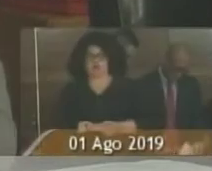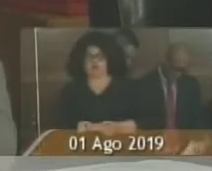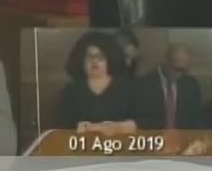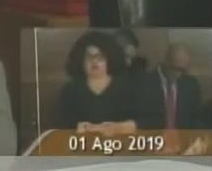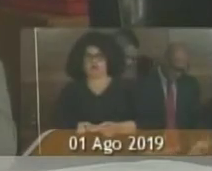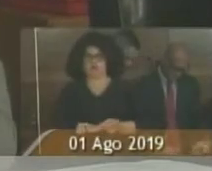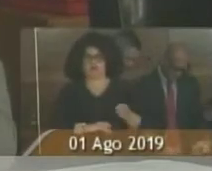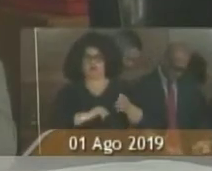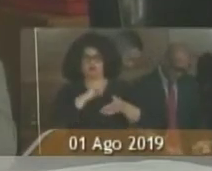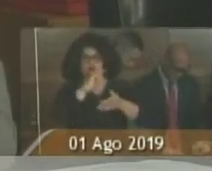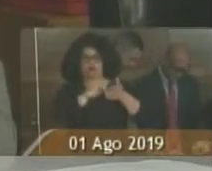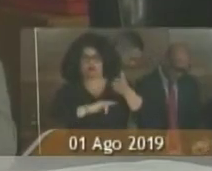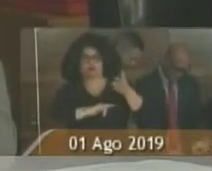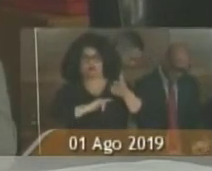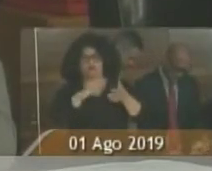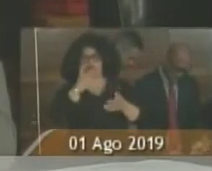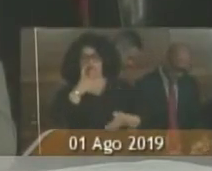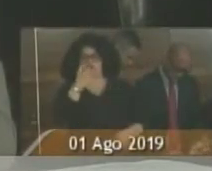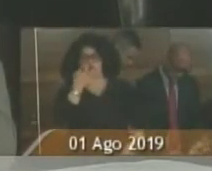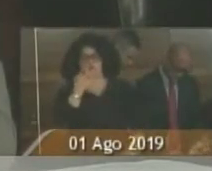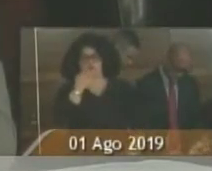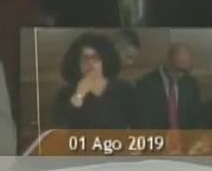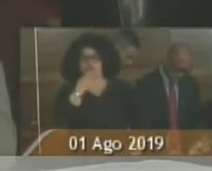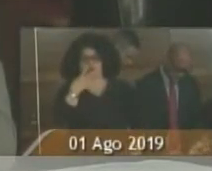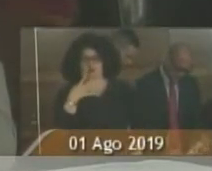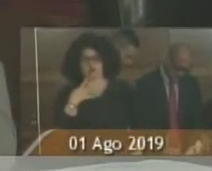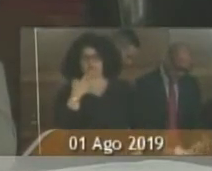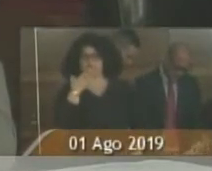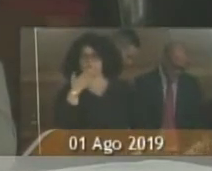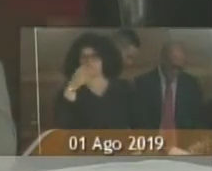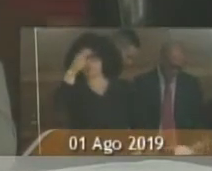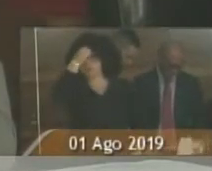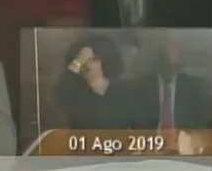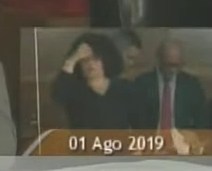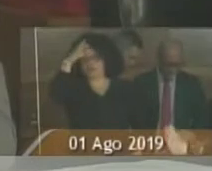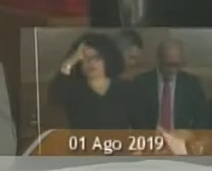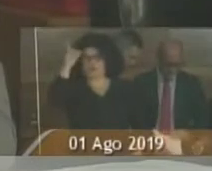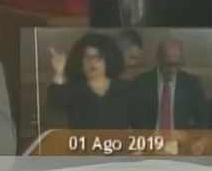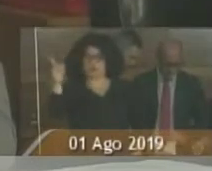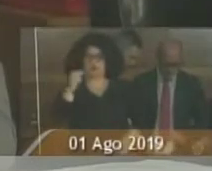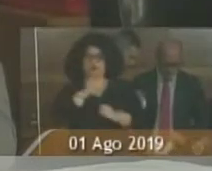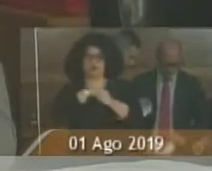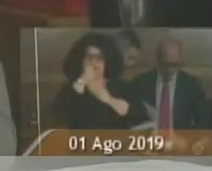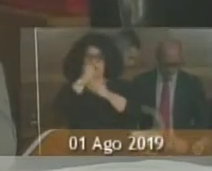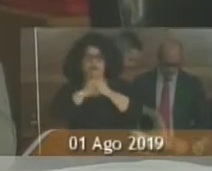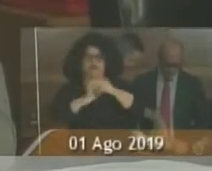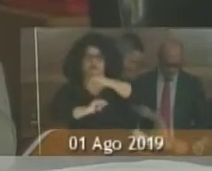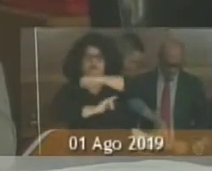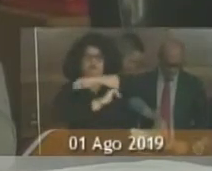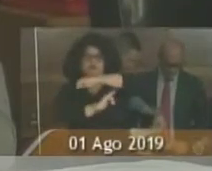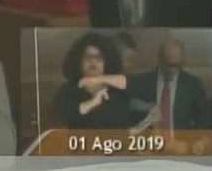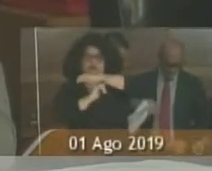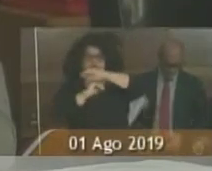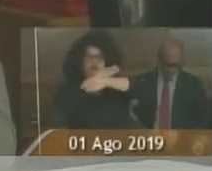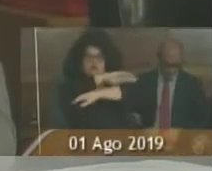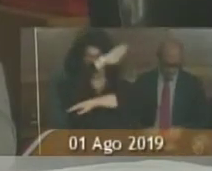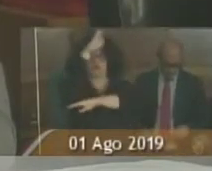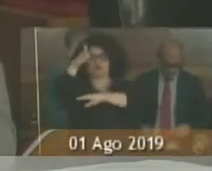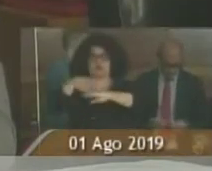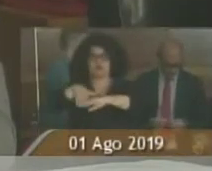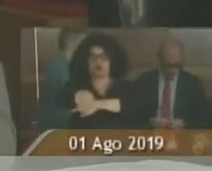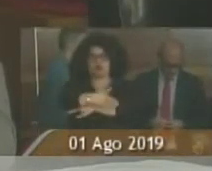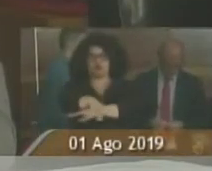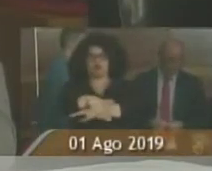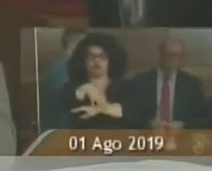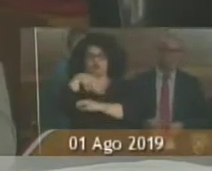E as indicações 2344, indicando ao prefeito municipal a construção de uma passarela na ponte do Rio Morto, localizado